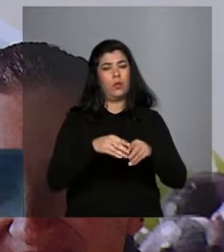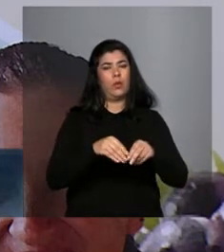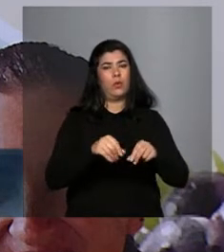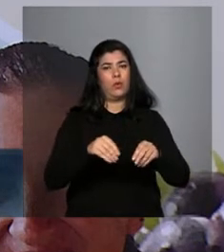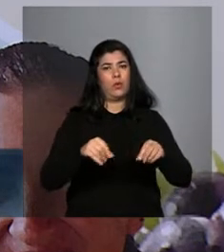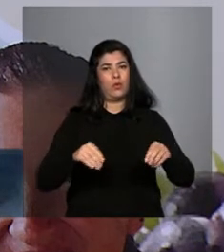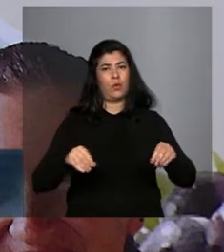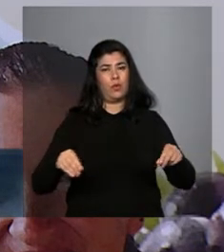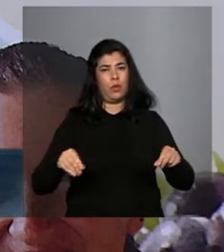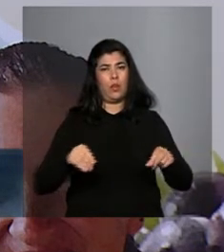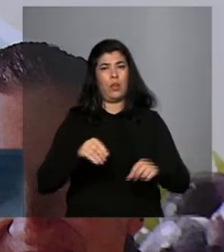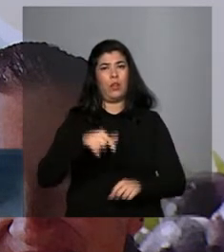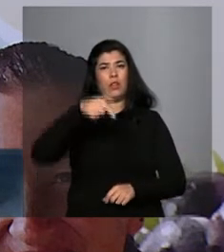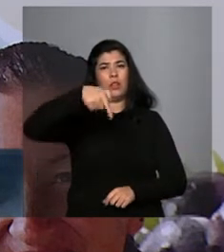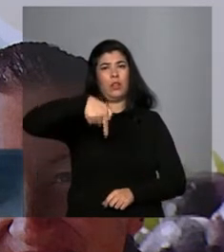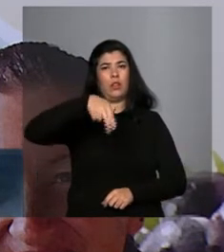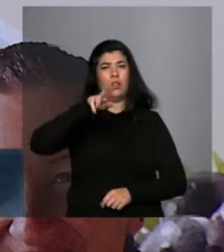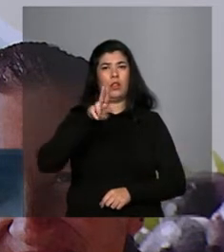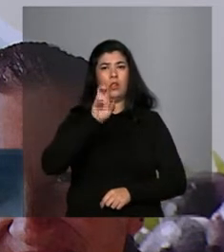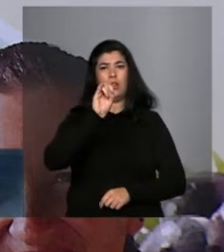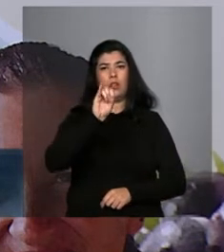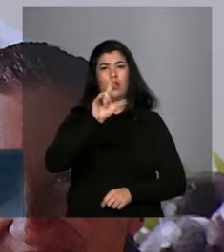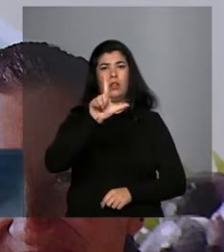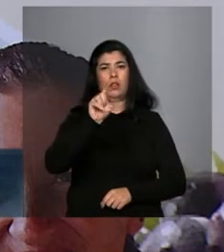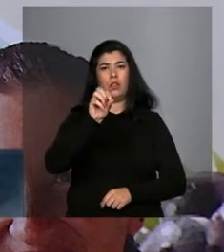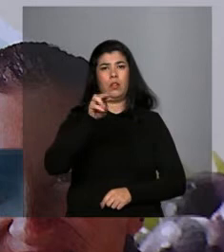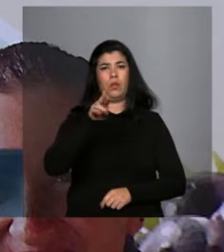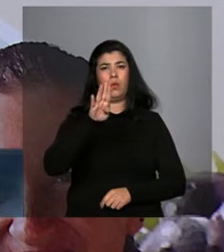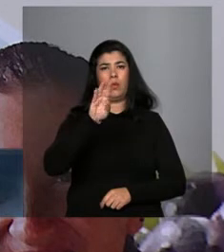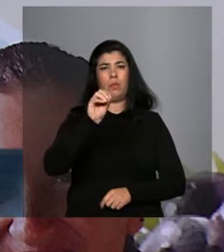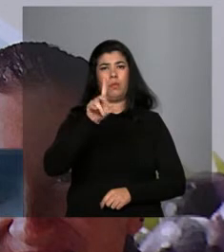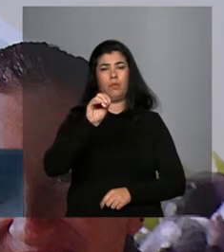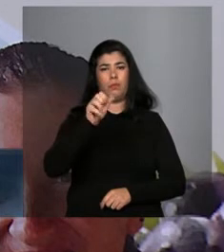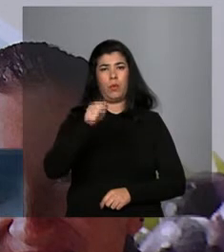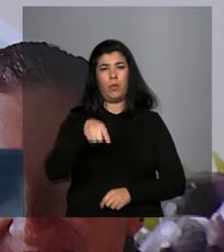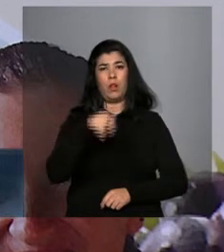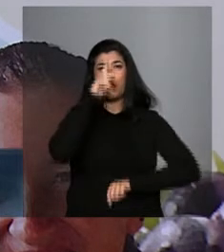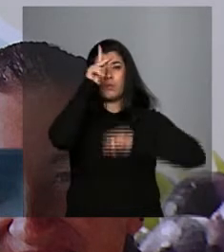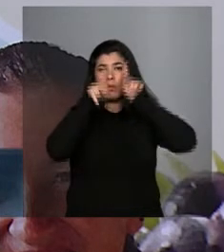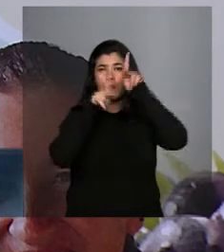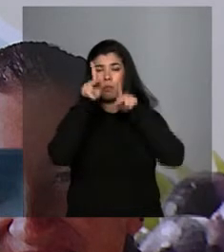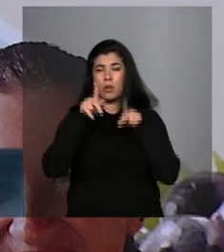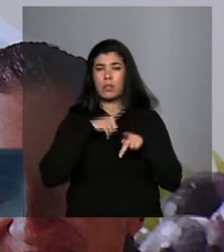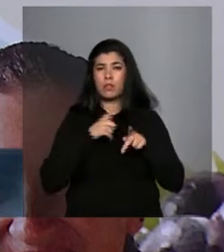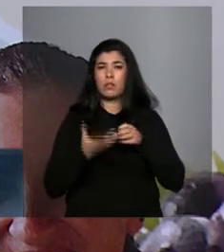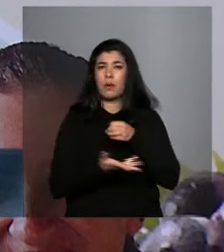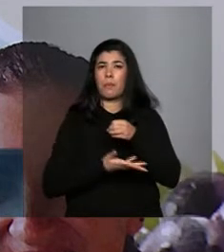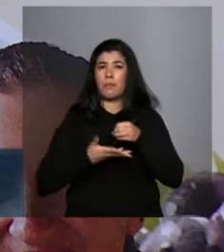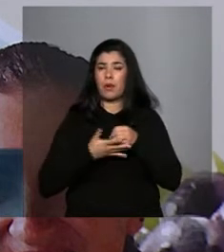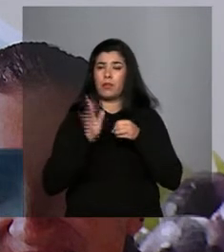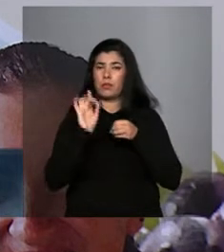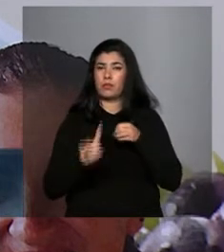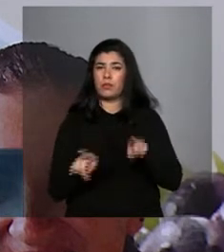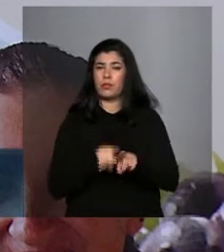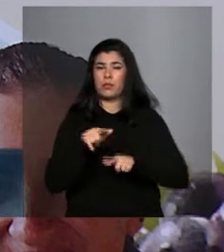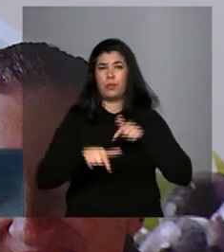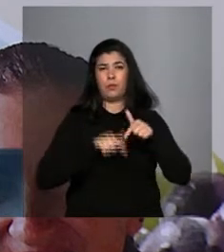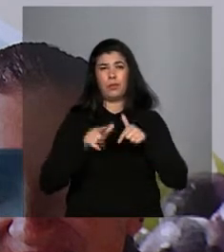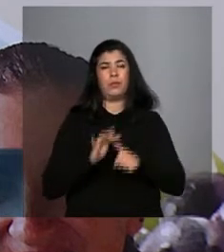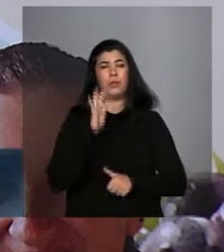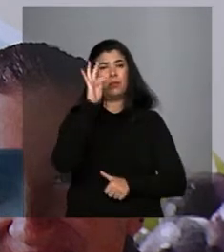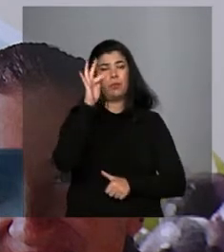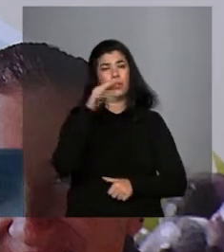quilombolas, que garantirão a essas populações, além de direitos, a base para o seu trabalho. Eu lembro a todos